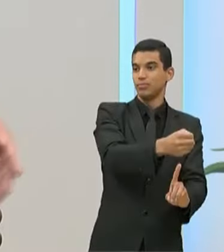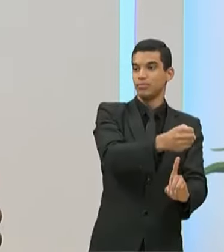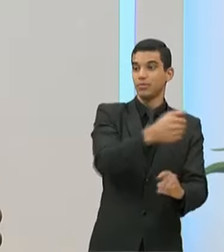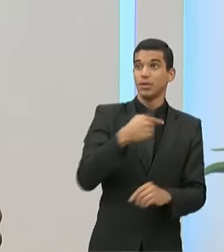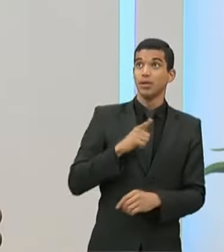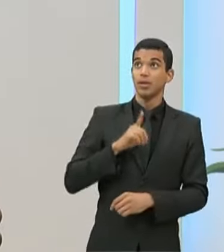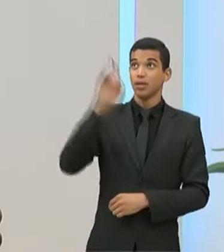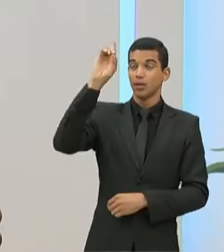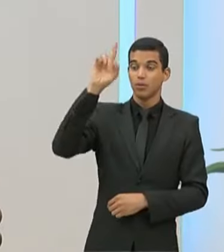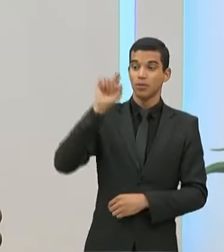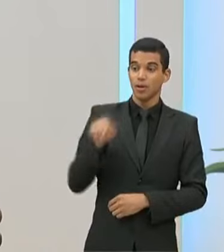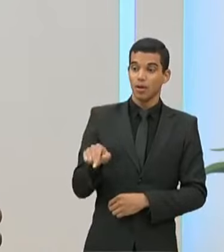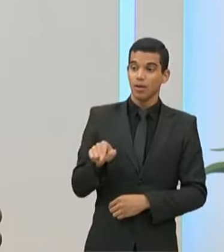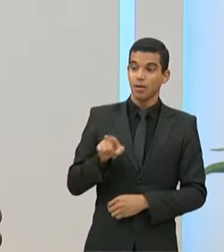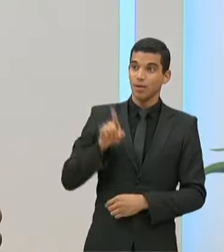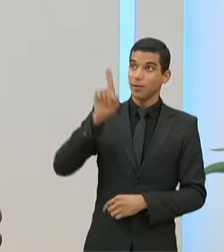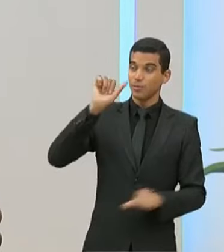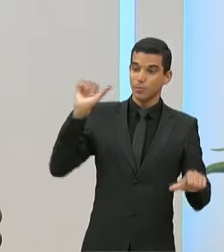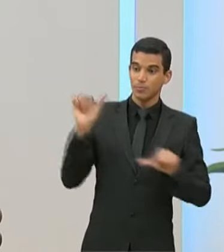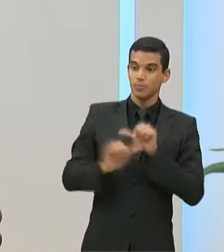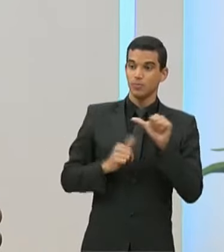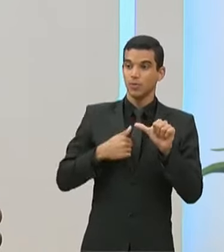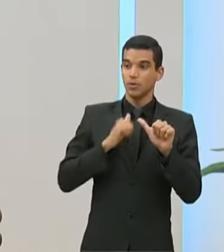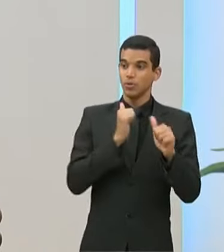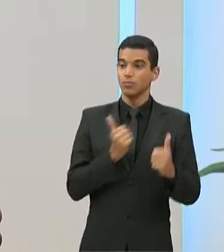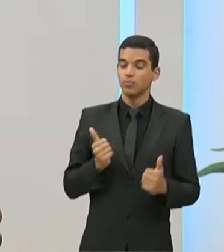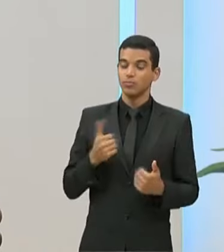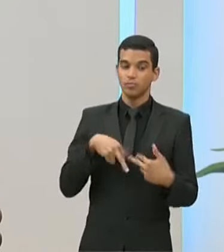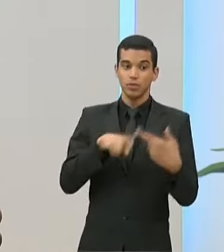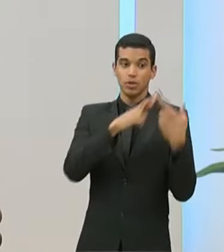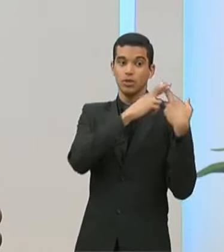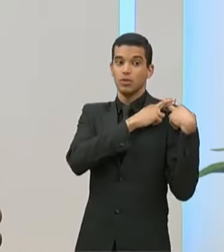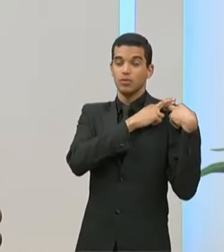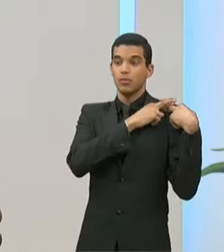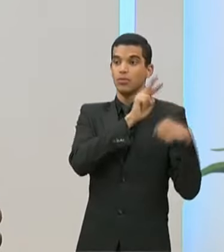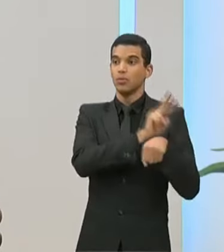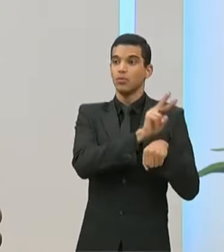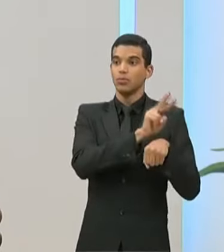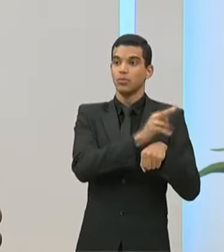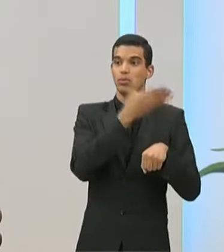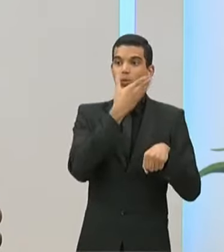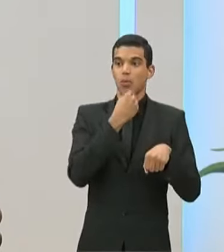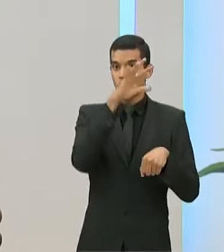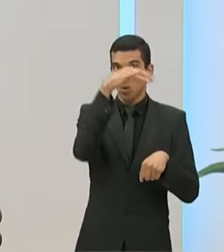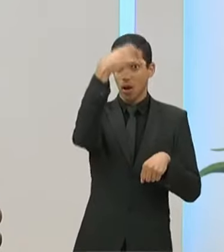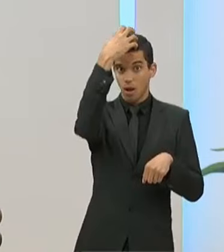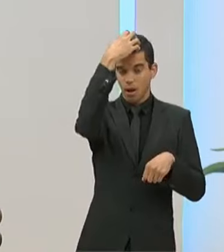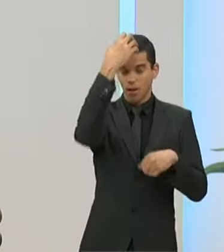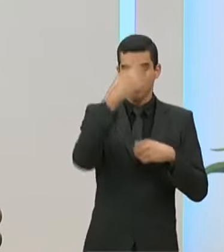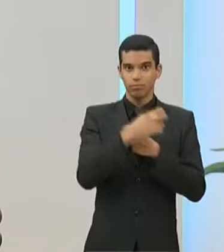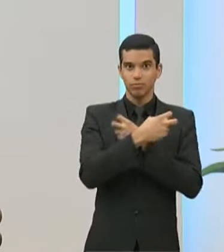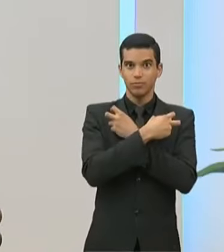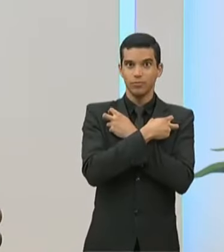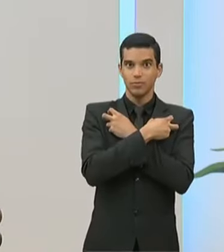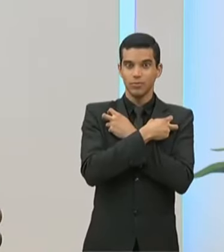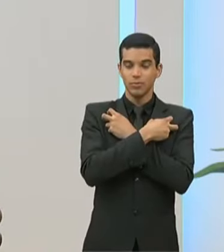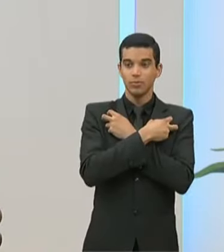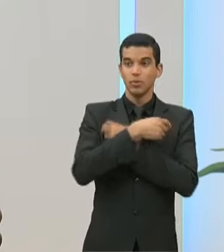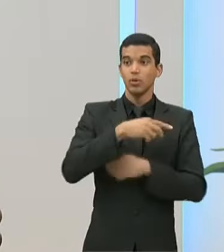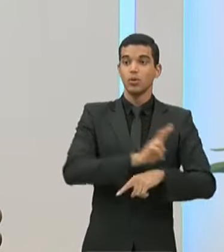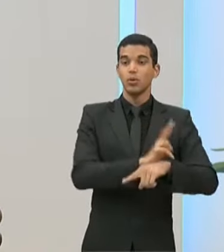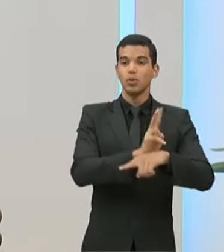Faraó e por senhor de toda a sua casa e como regente em toda a terra